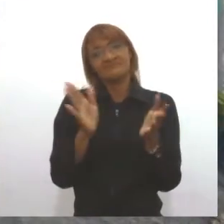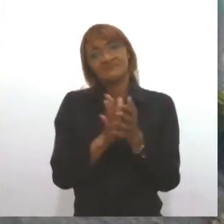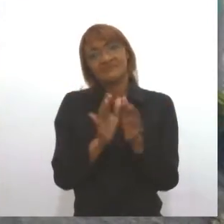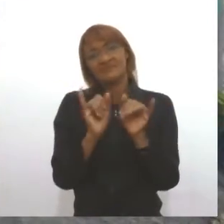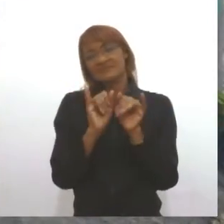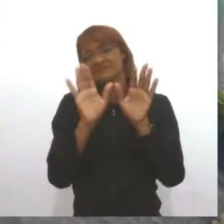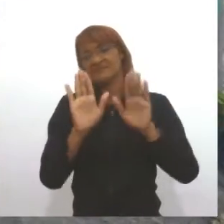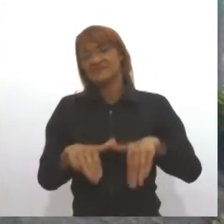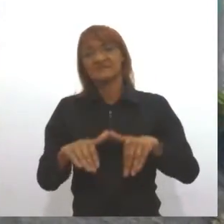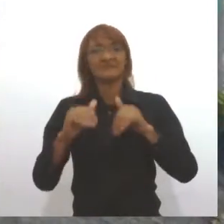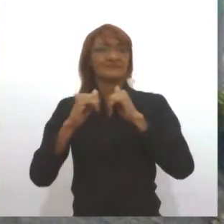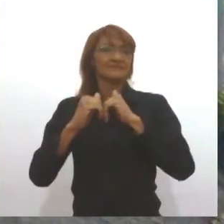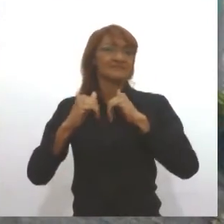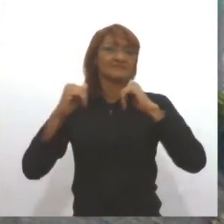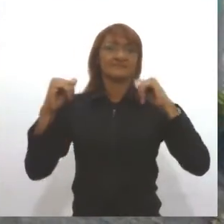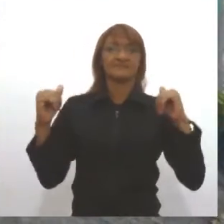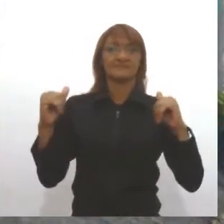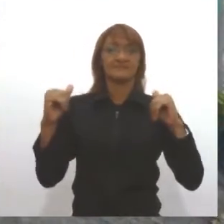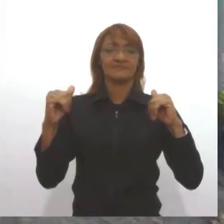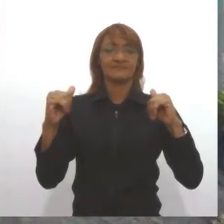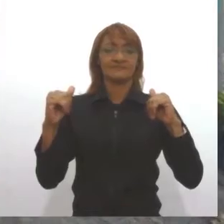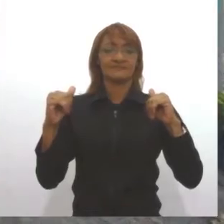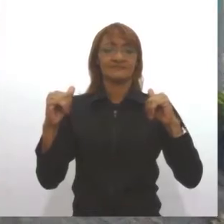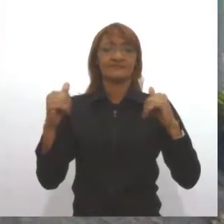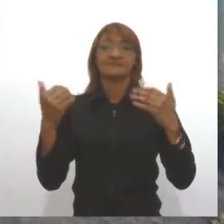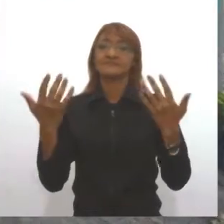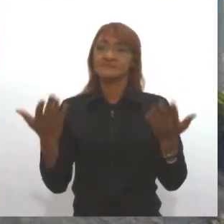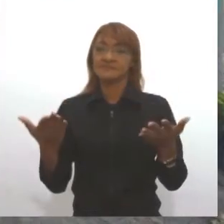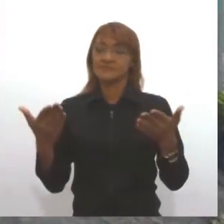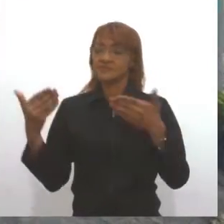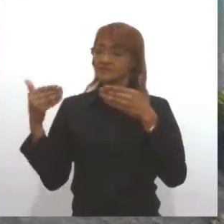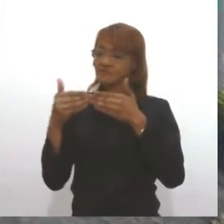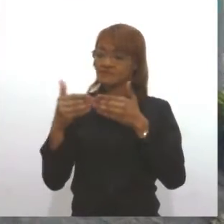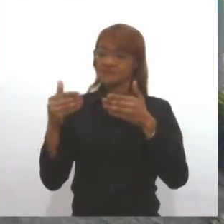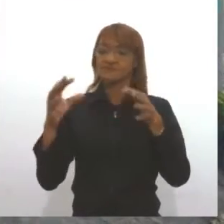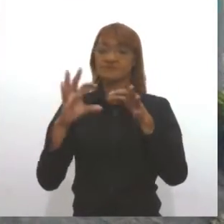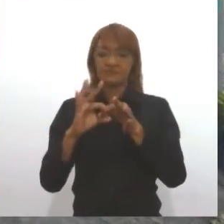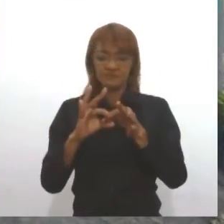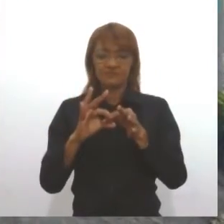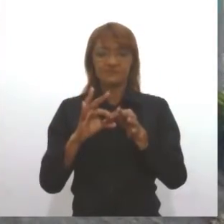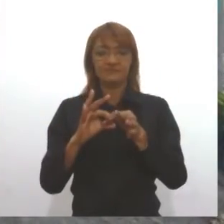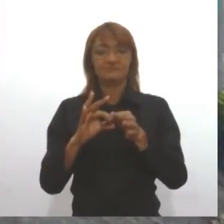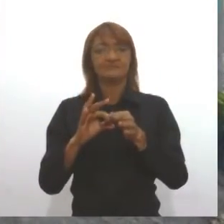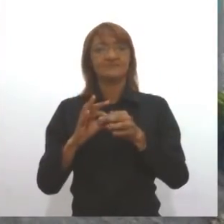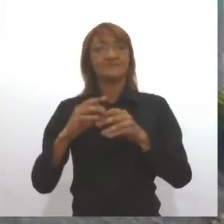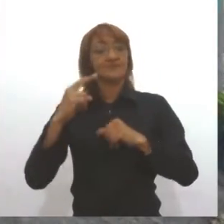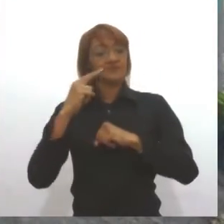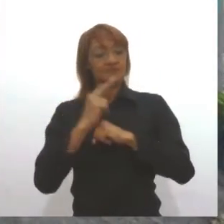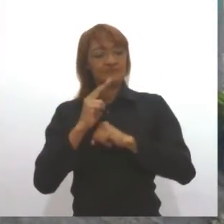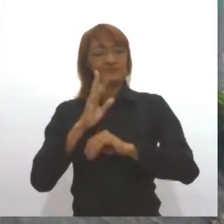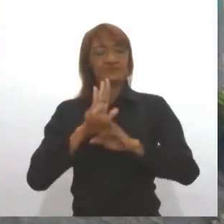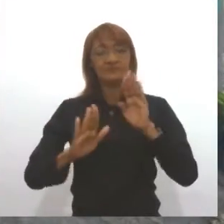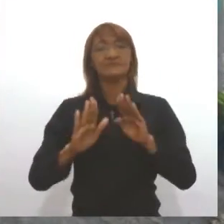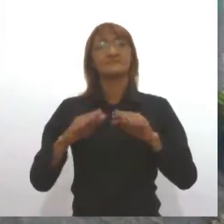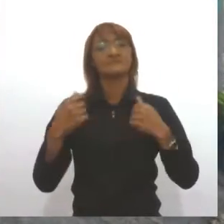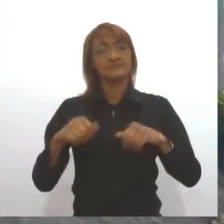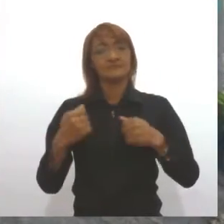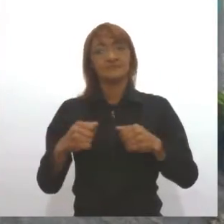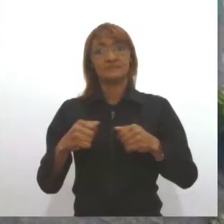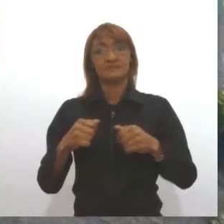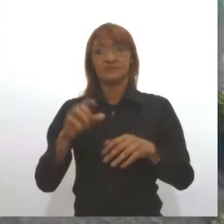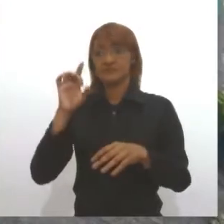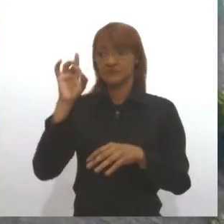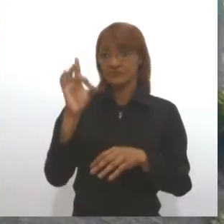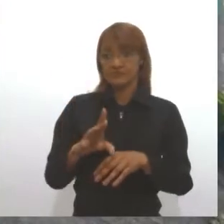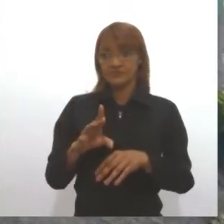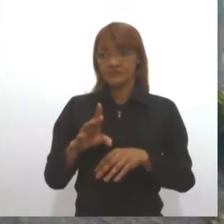de separar um do outro. Eles já estão juntos e a gente tem que se cuidar, né? Porque não é só o orixá, não é só o